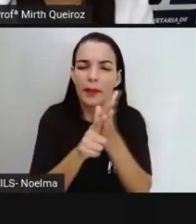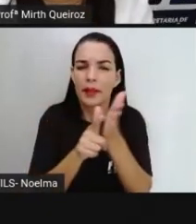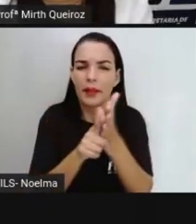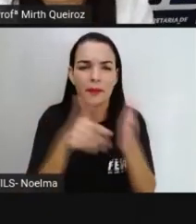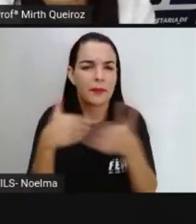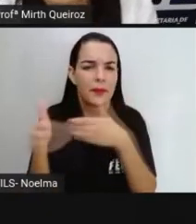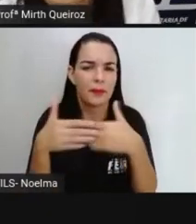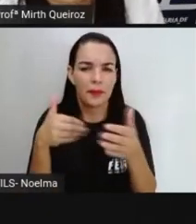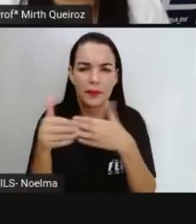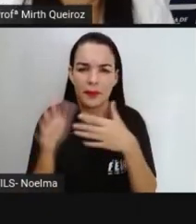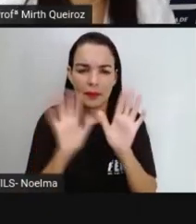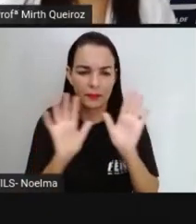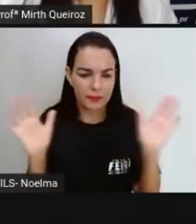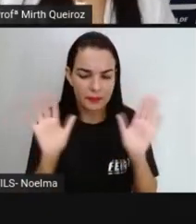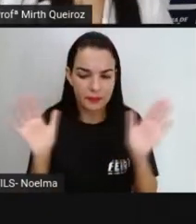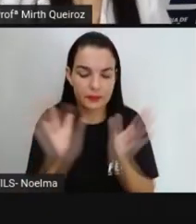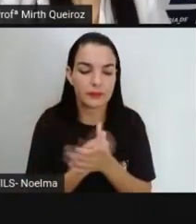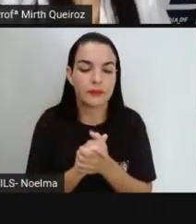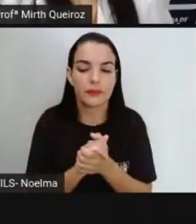É